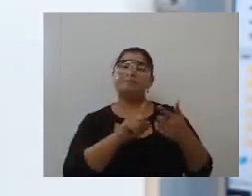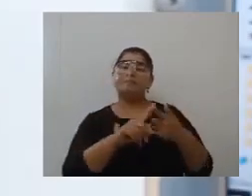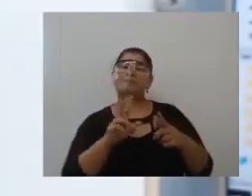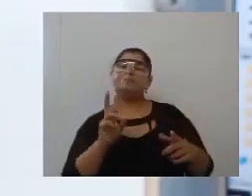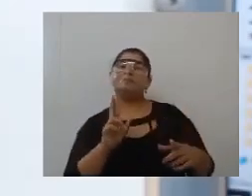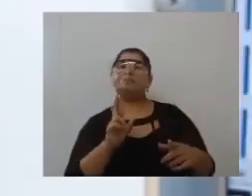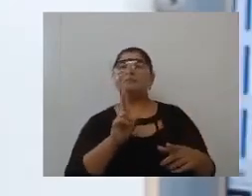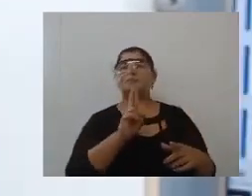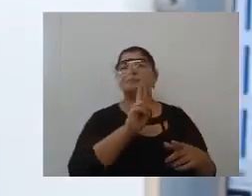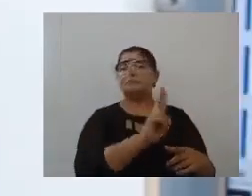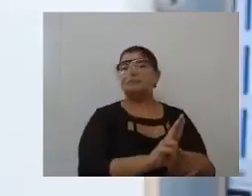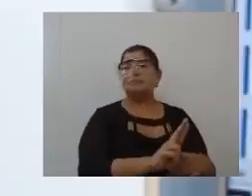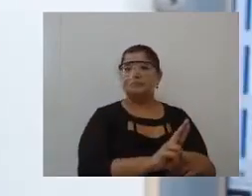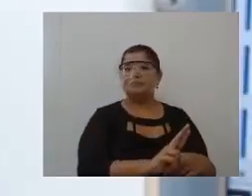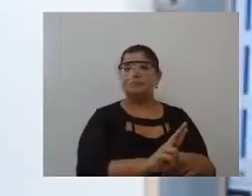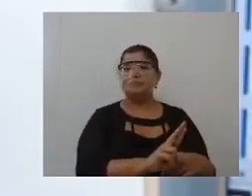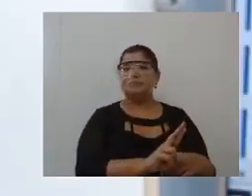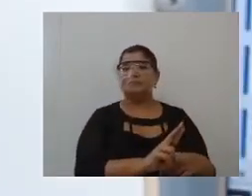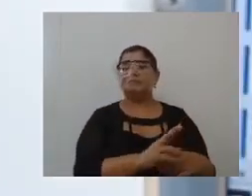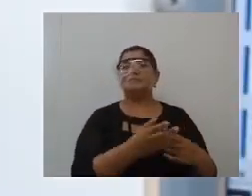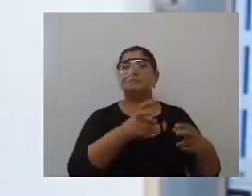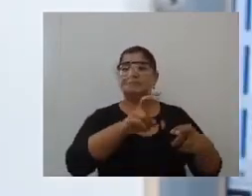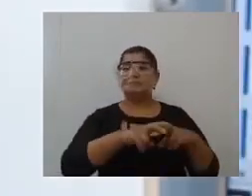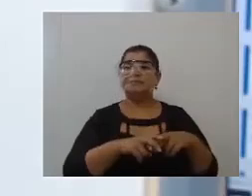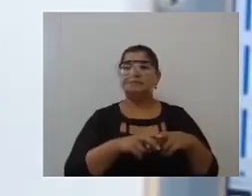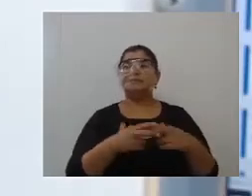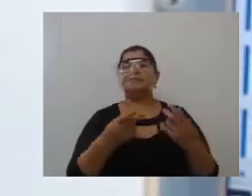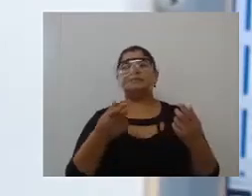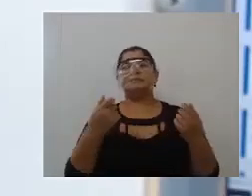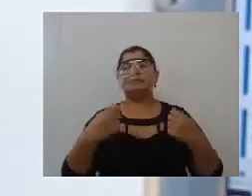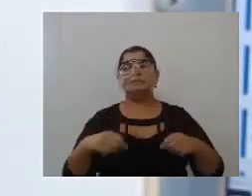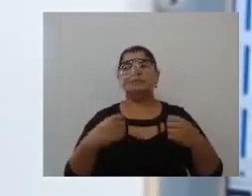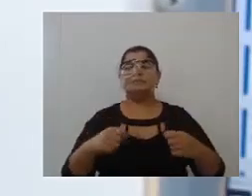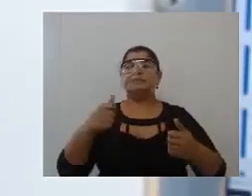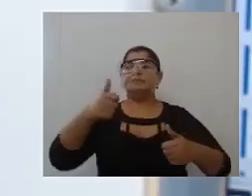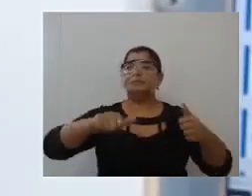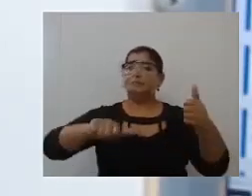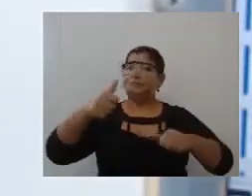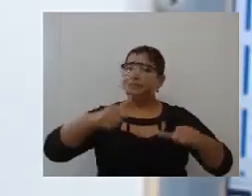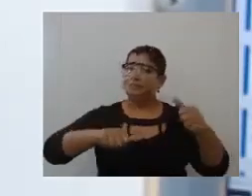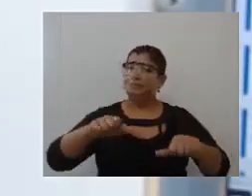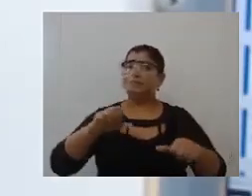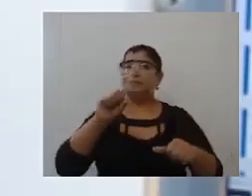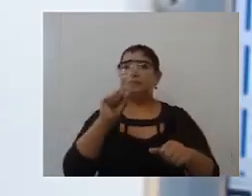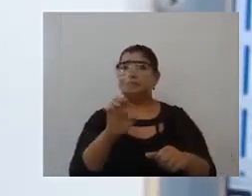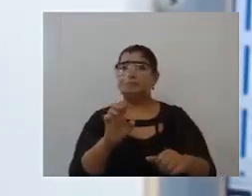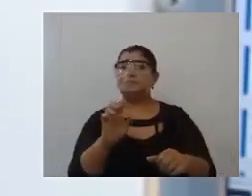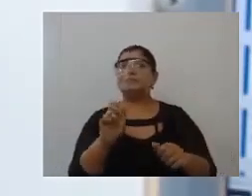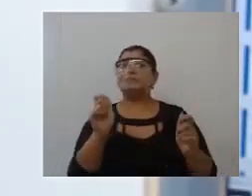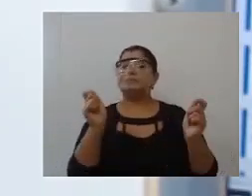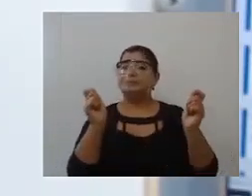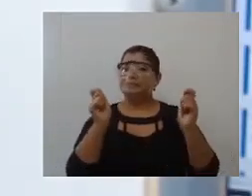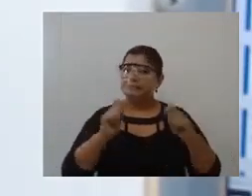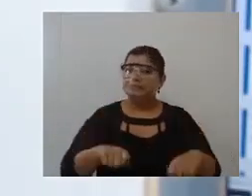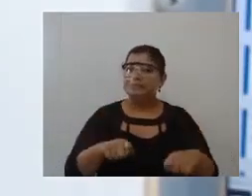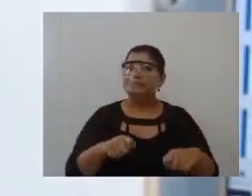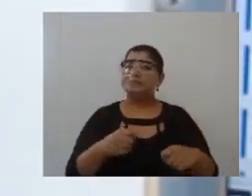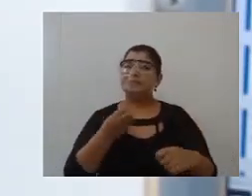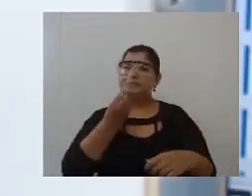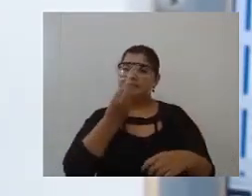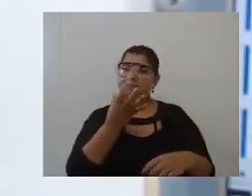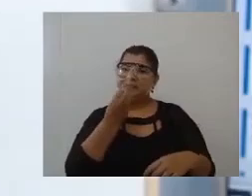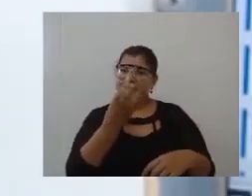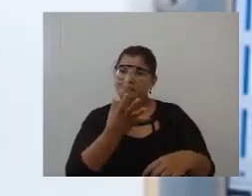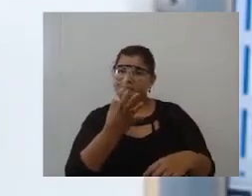réplica, ele dá uma resposta. Nesse sentido, vamos avaliar se a coisa merece o nosso crédito,